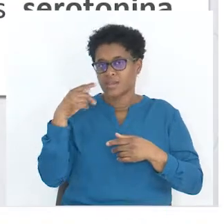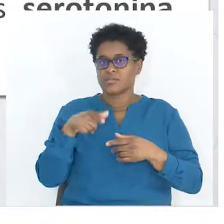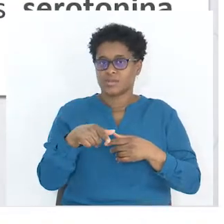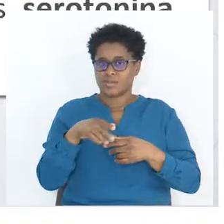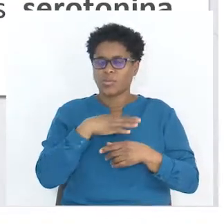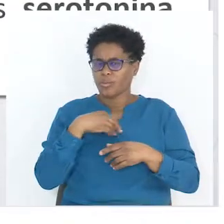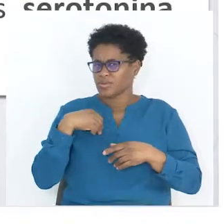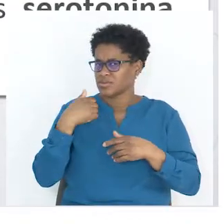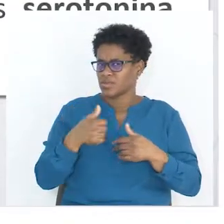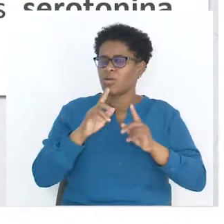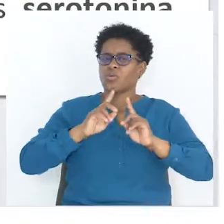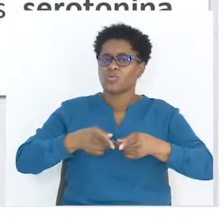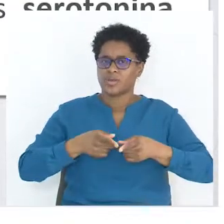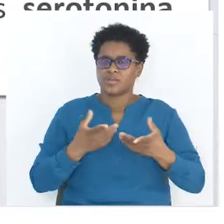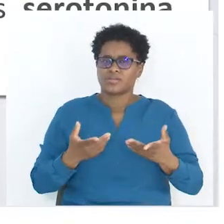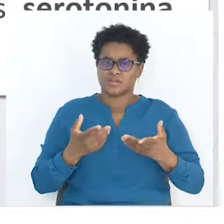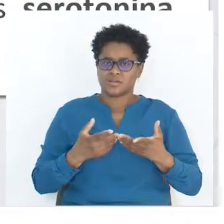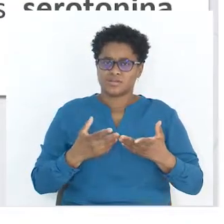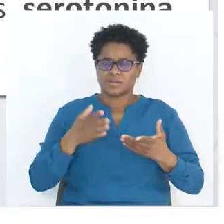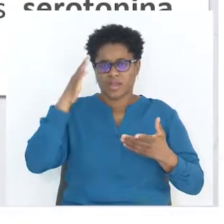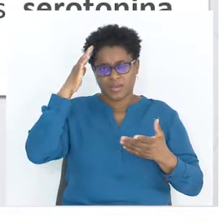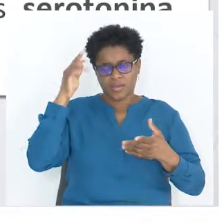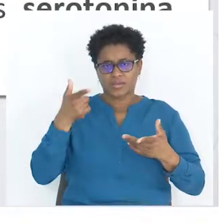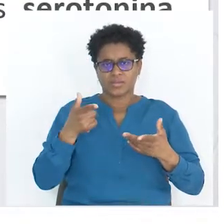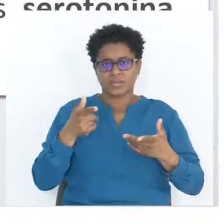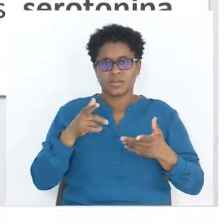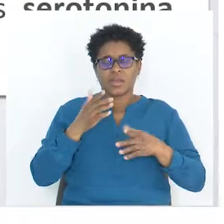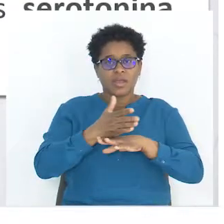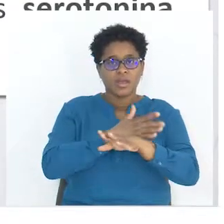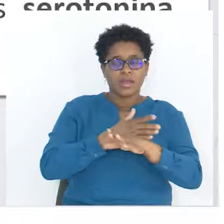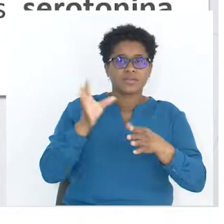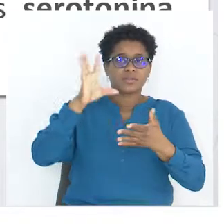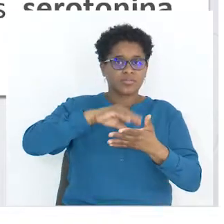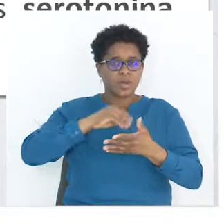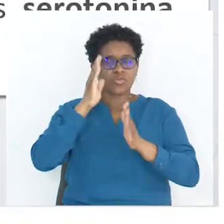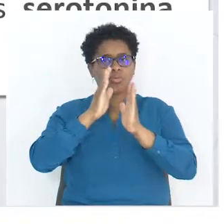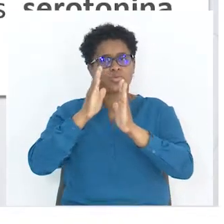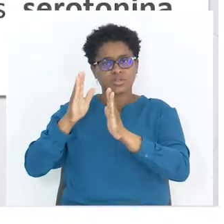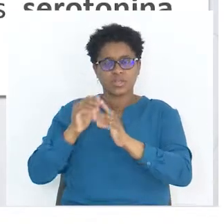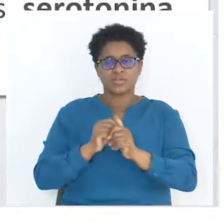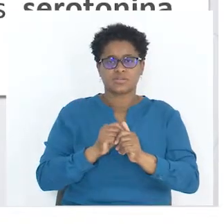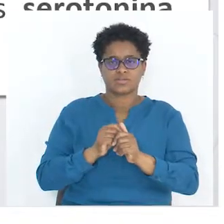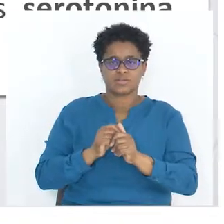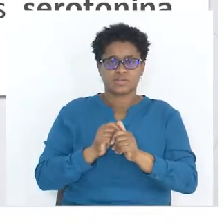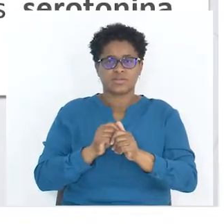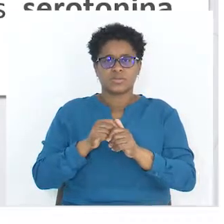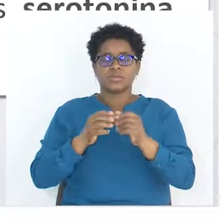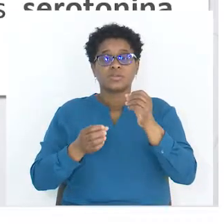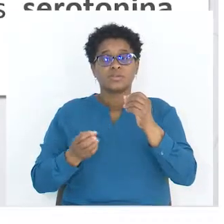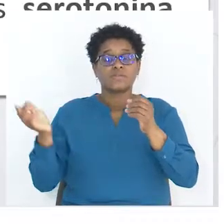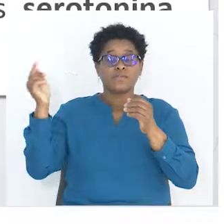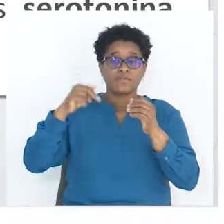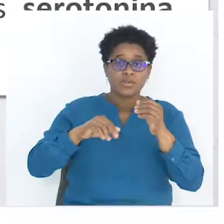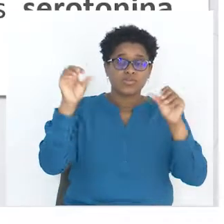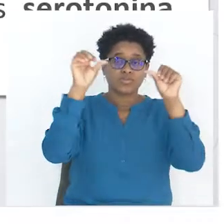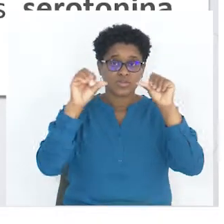que o bem-estar começa na cabeça. Antes de mais, é um processo bioquímico oriundo